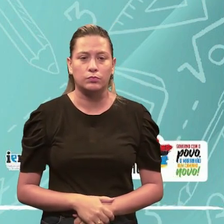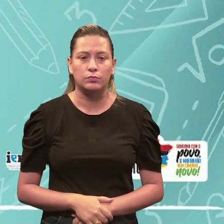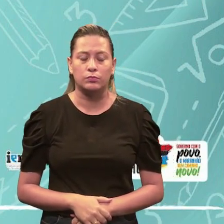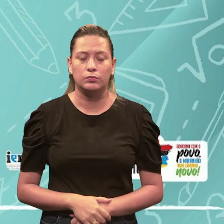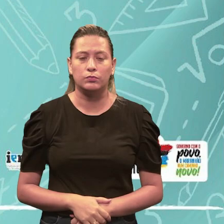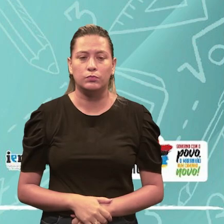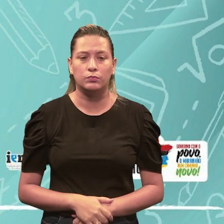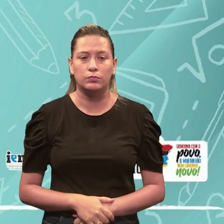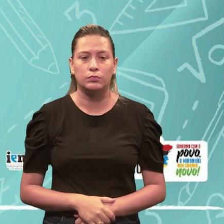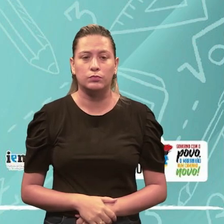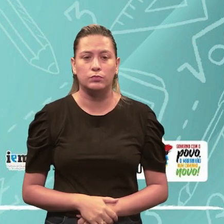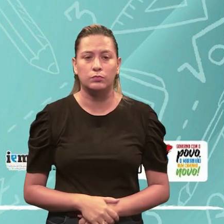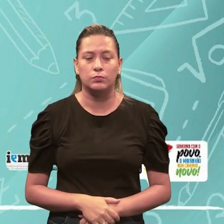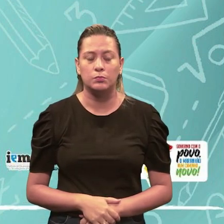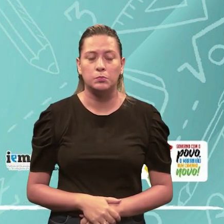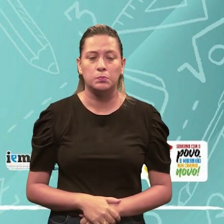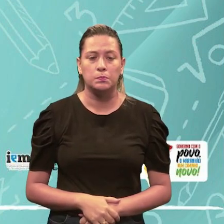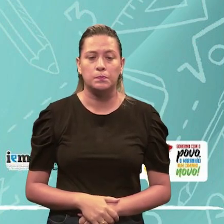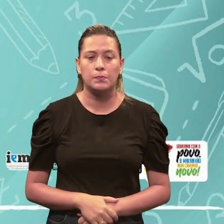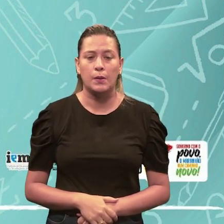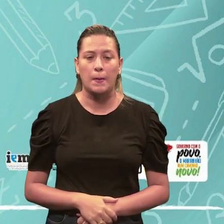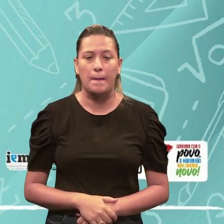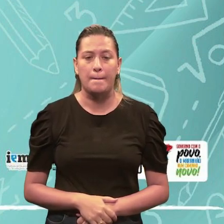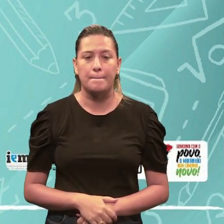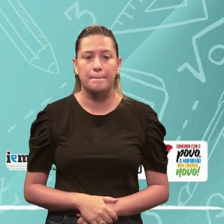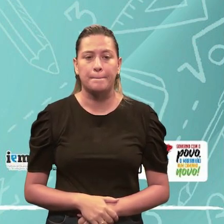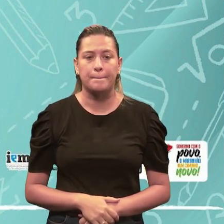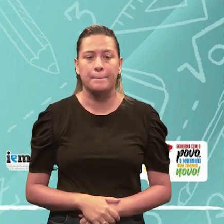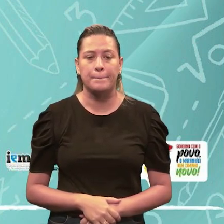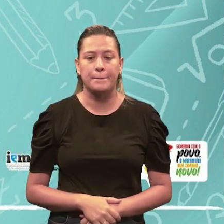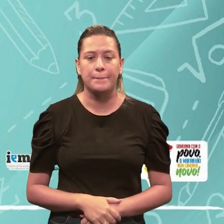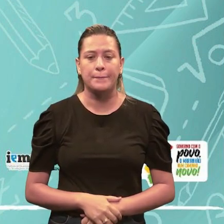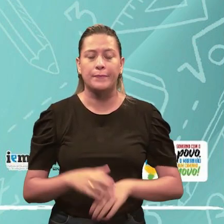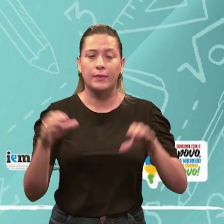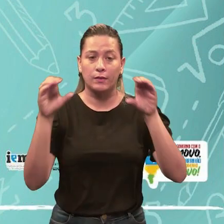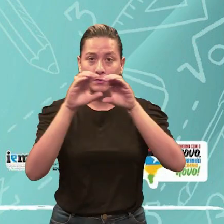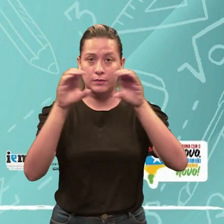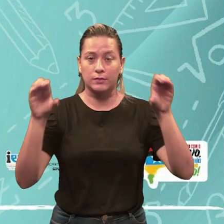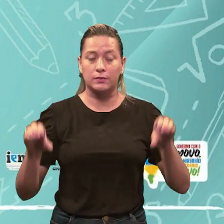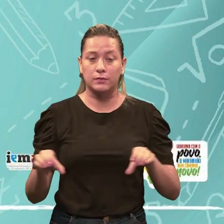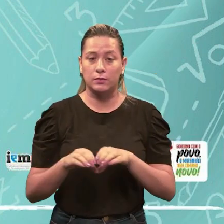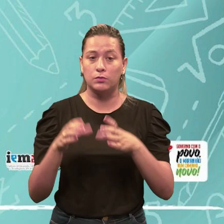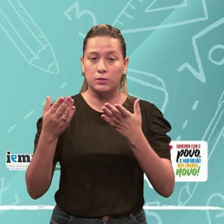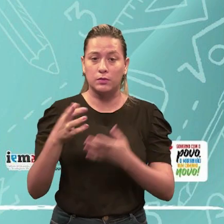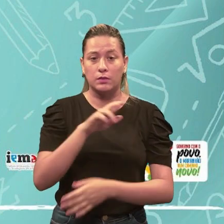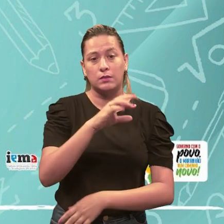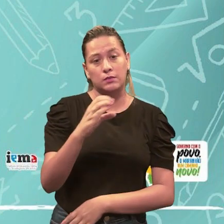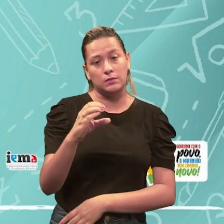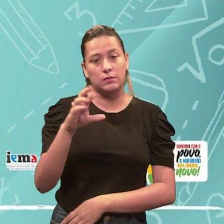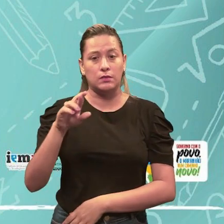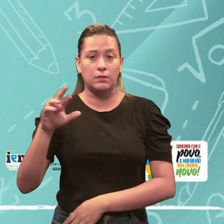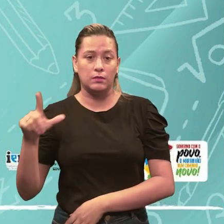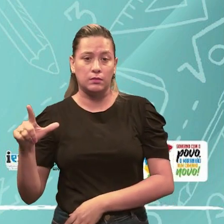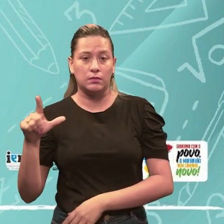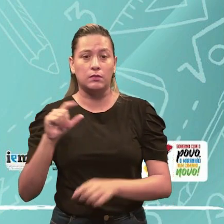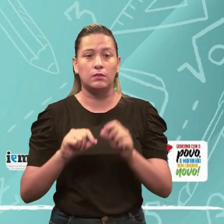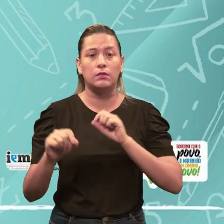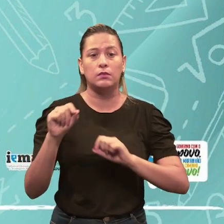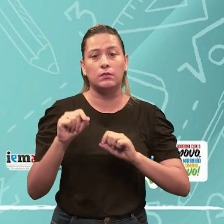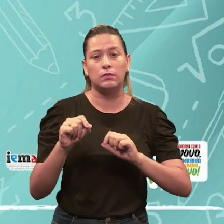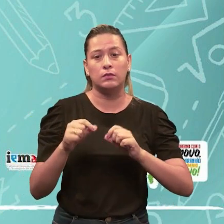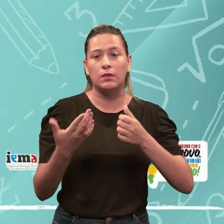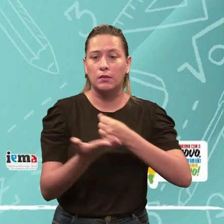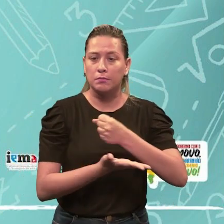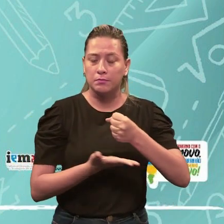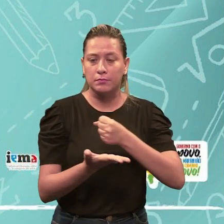siglas RL e RC, tá? Então, esses circuitos aí, o RC e o RL, são circuitos passivos básicos